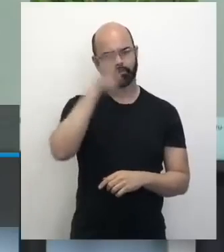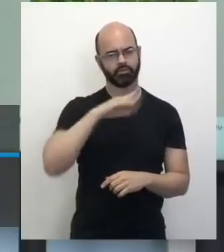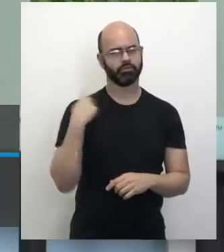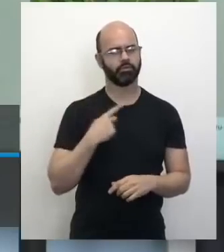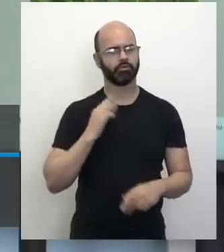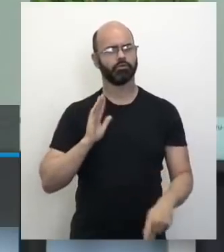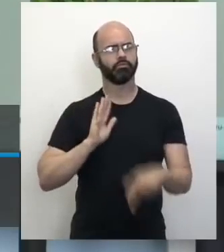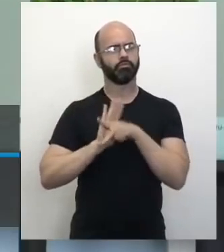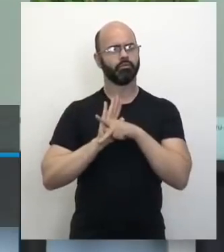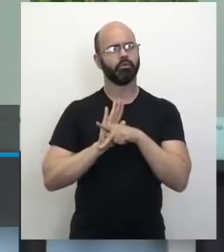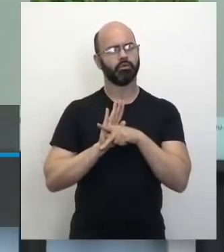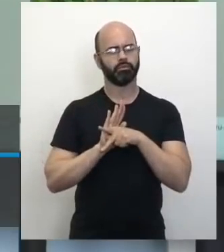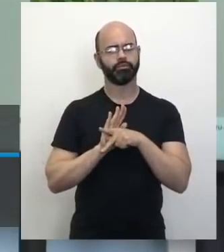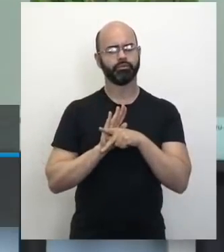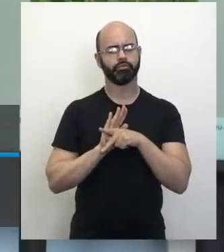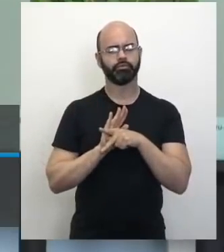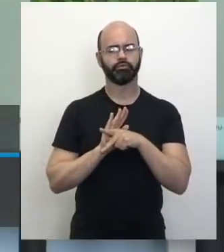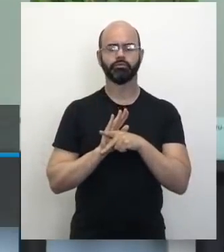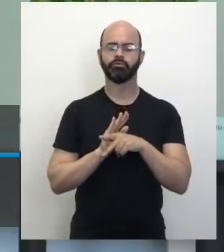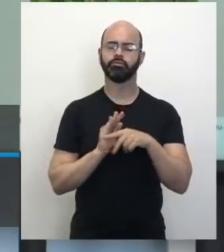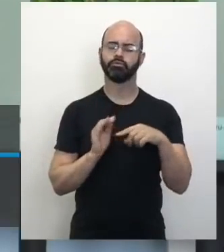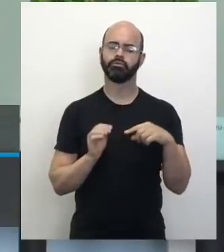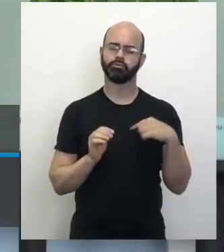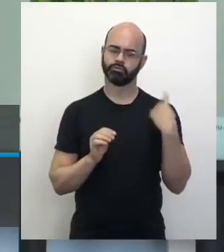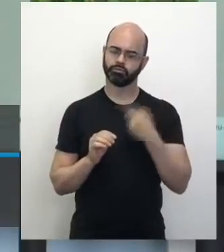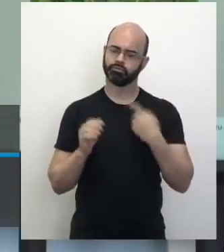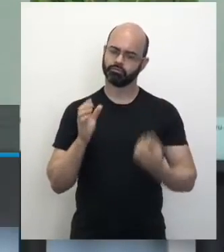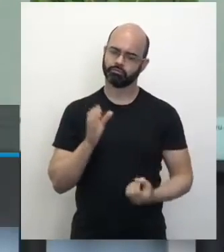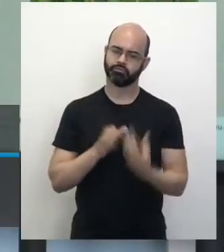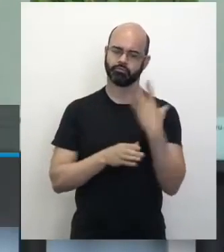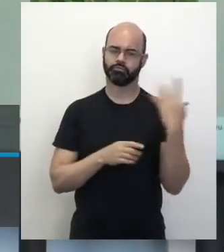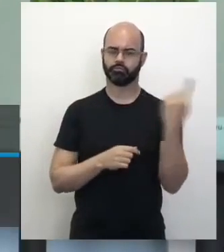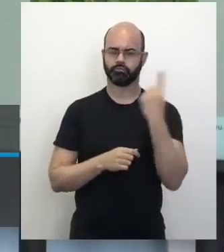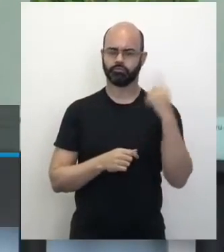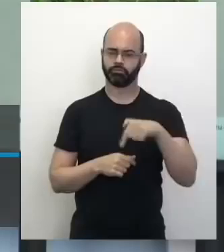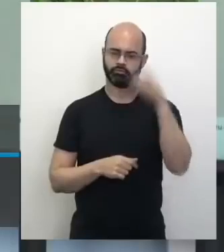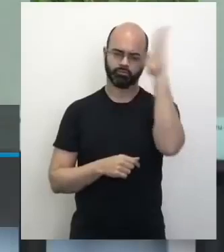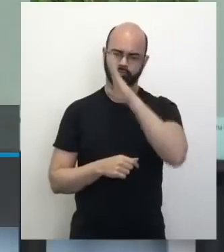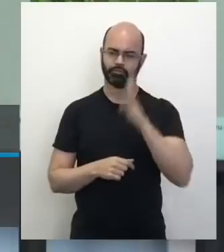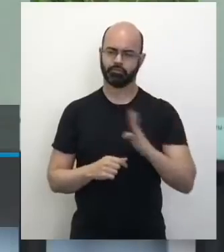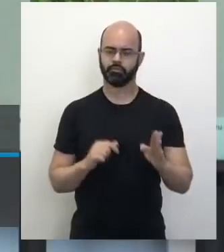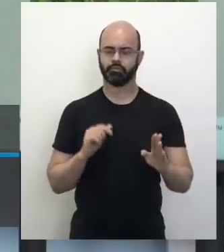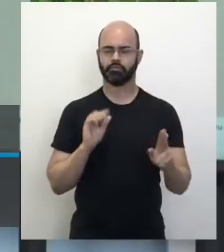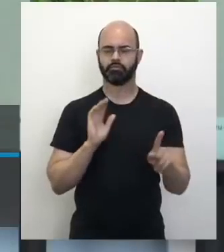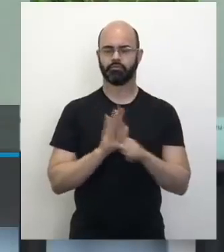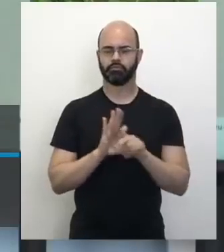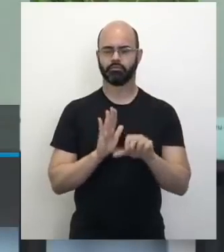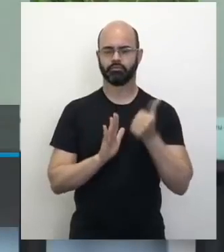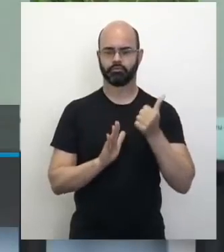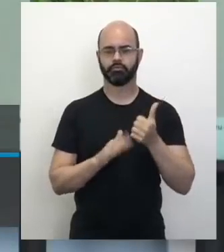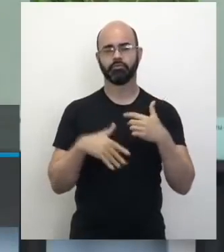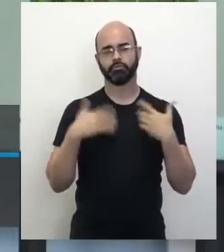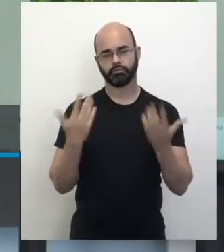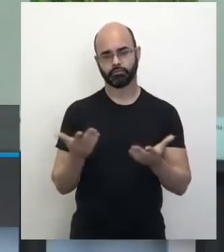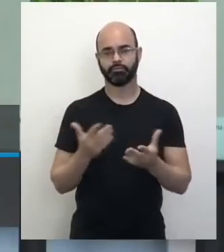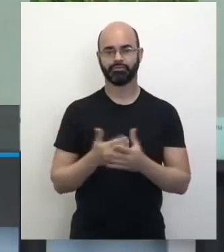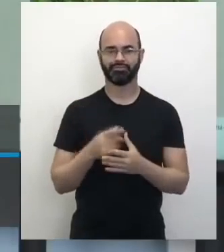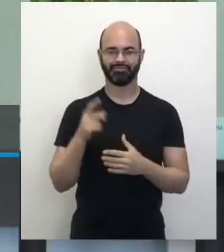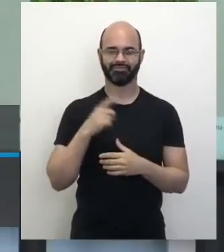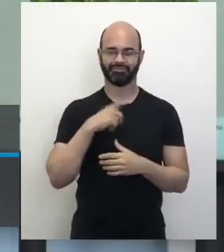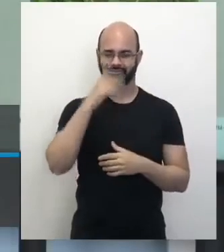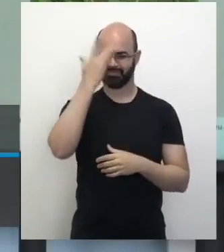Eles são, né, os povos, né, que são os originários aqui do Brasil, né? Então, logicamente, com esse processo que aconteceu